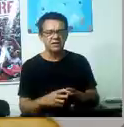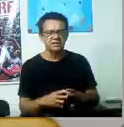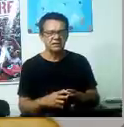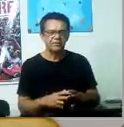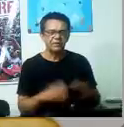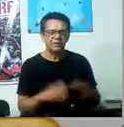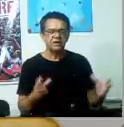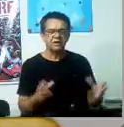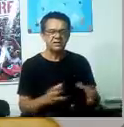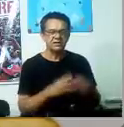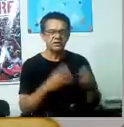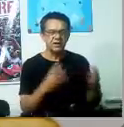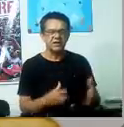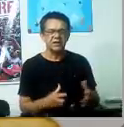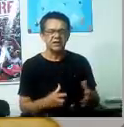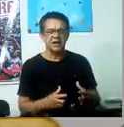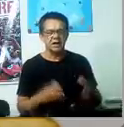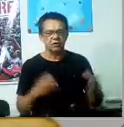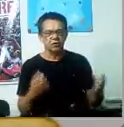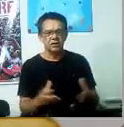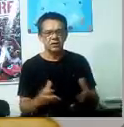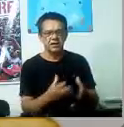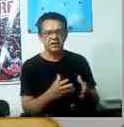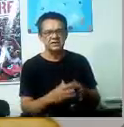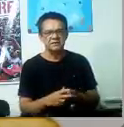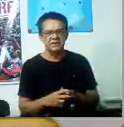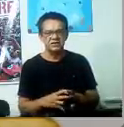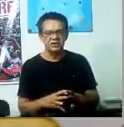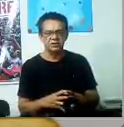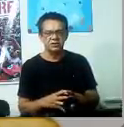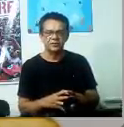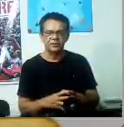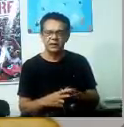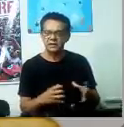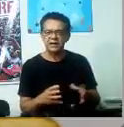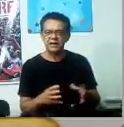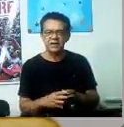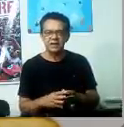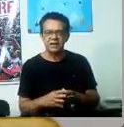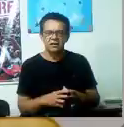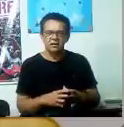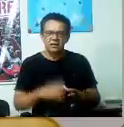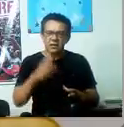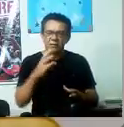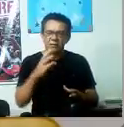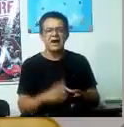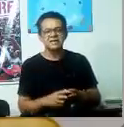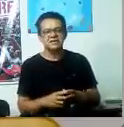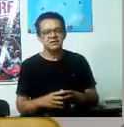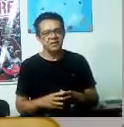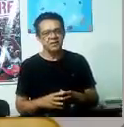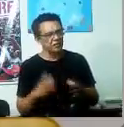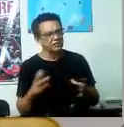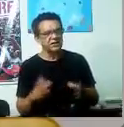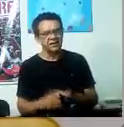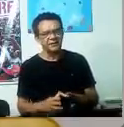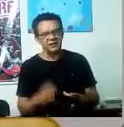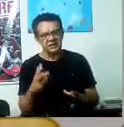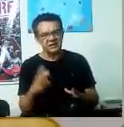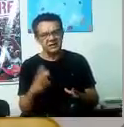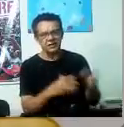pessoalmente não acredito que ele acolha esse pedido na íntegra Mas ele pode